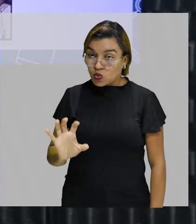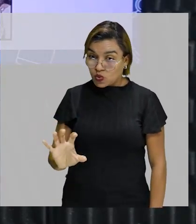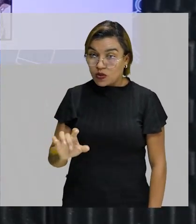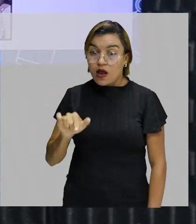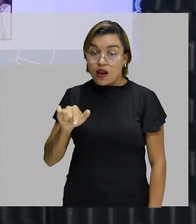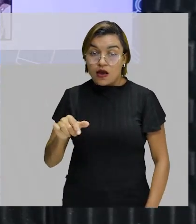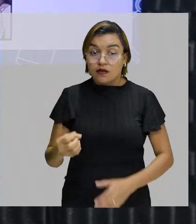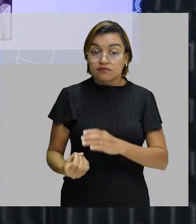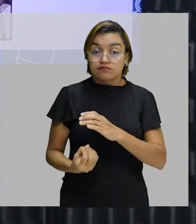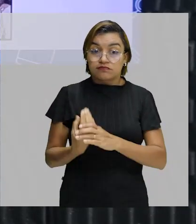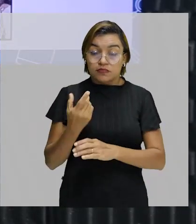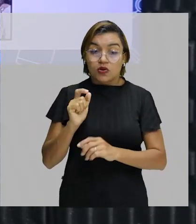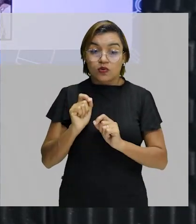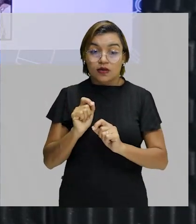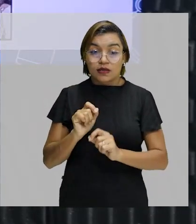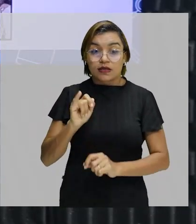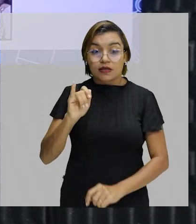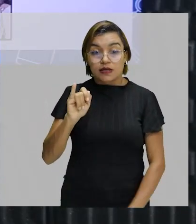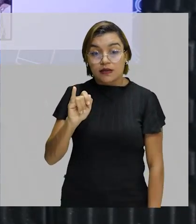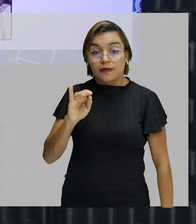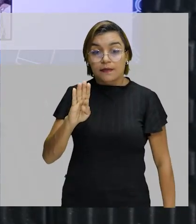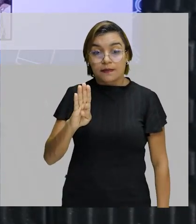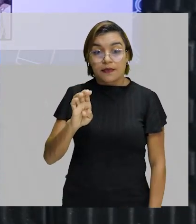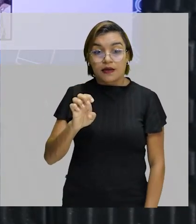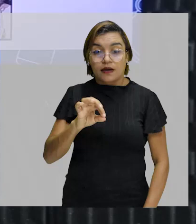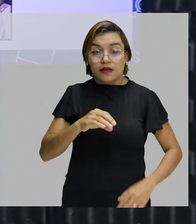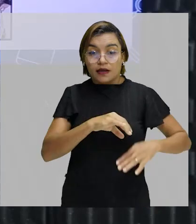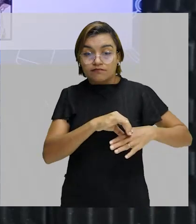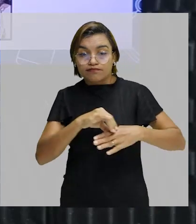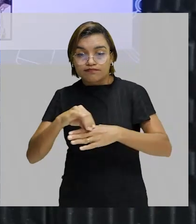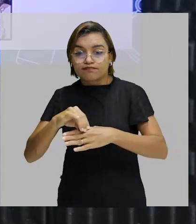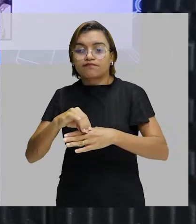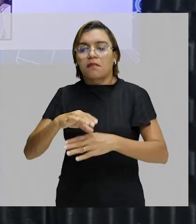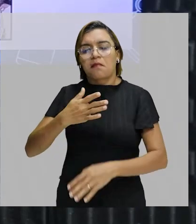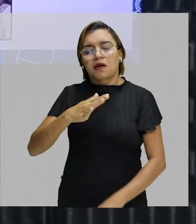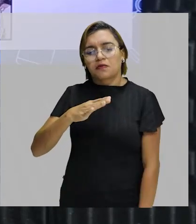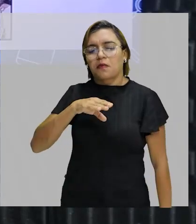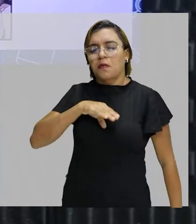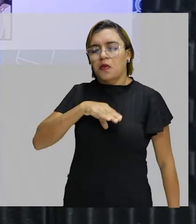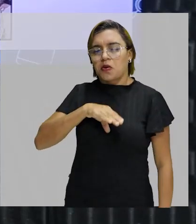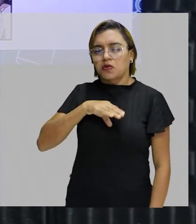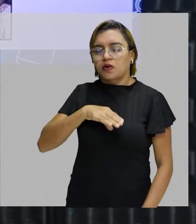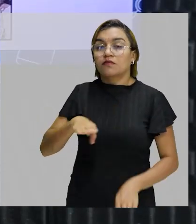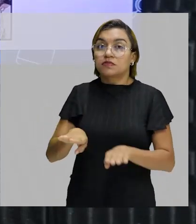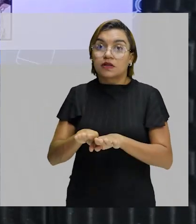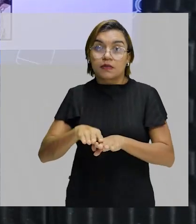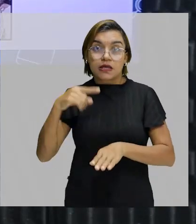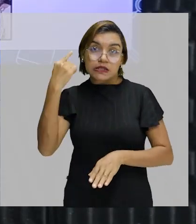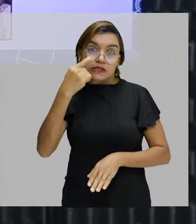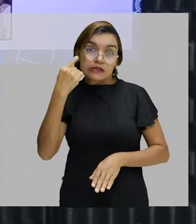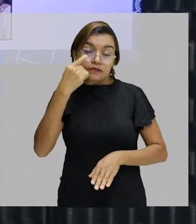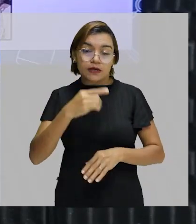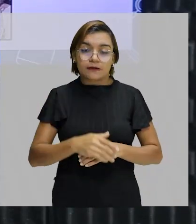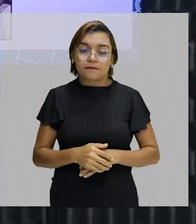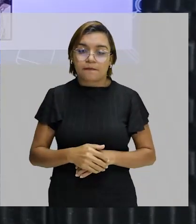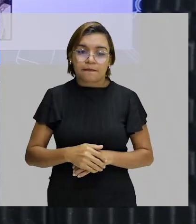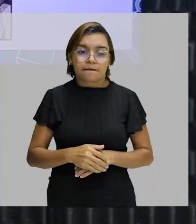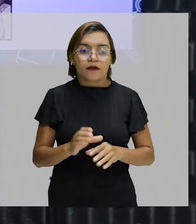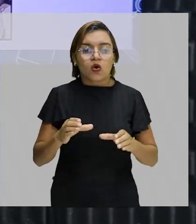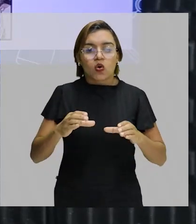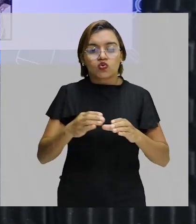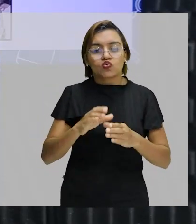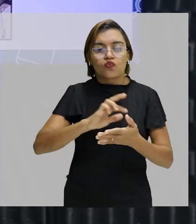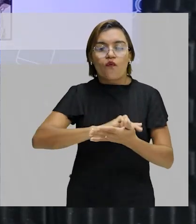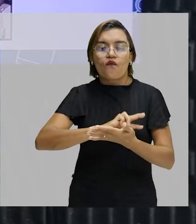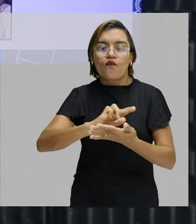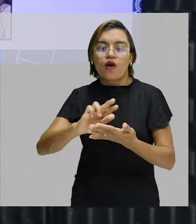origem advém da região ibérica, mais precisamente de Portugal e Espanha, conjunto de várias danças